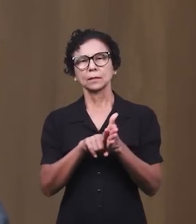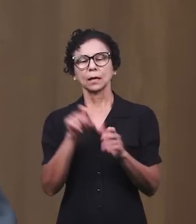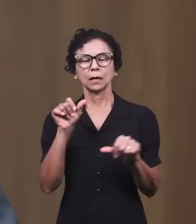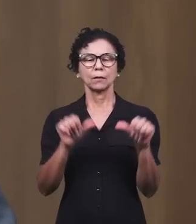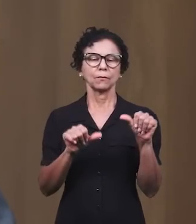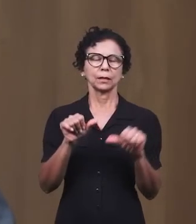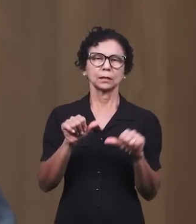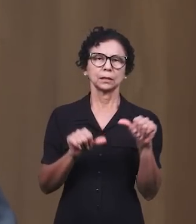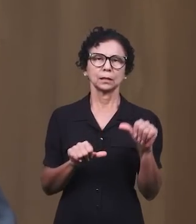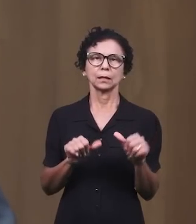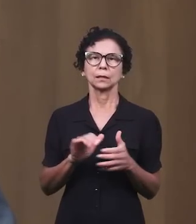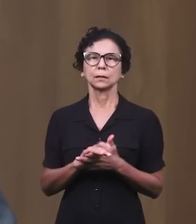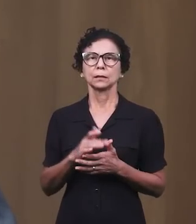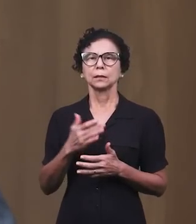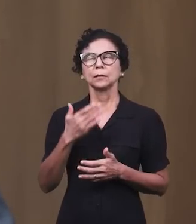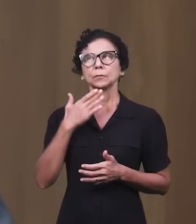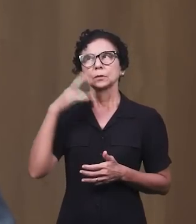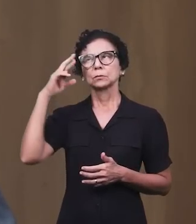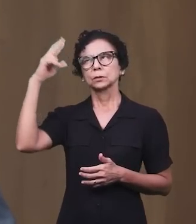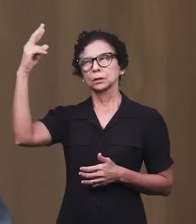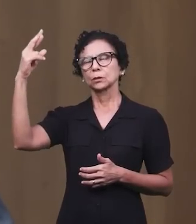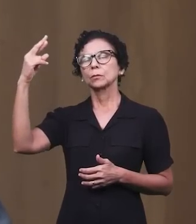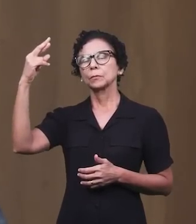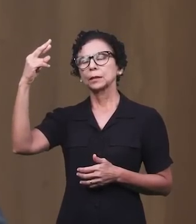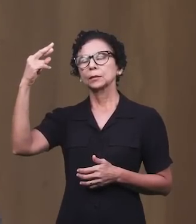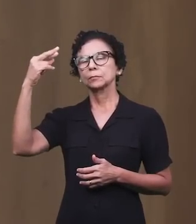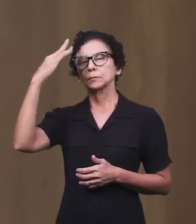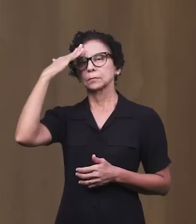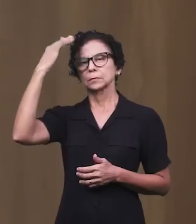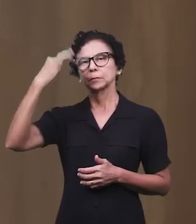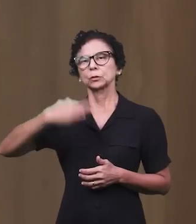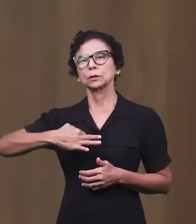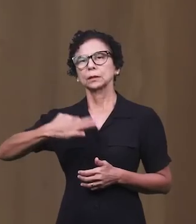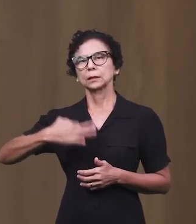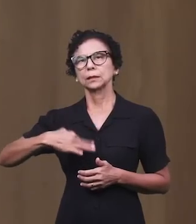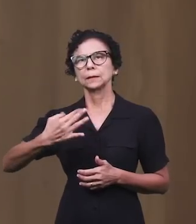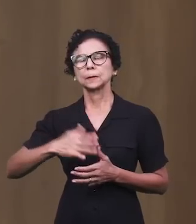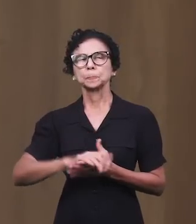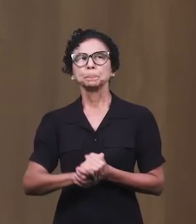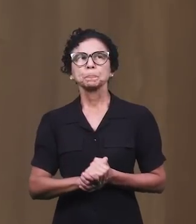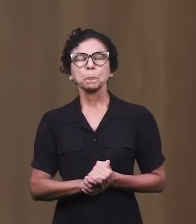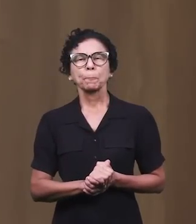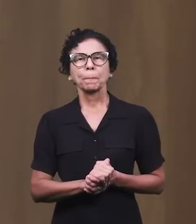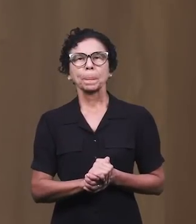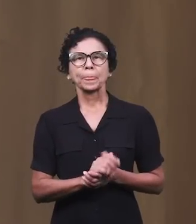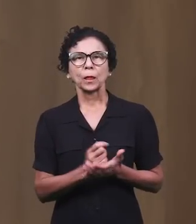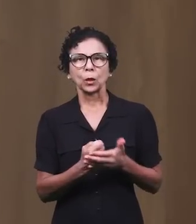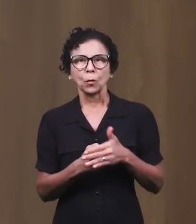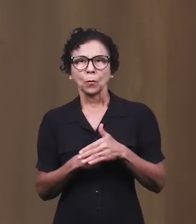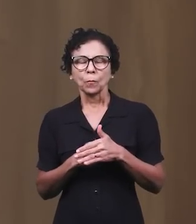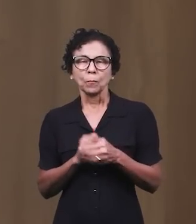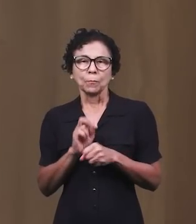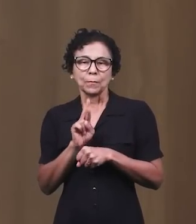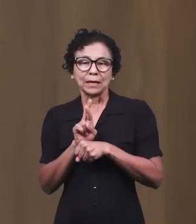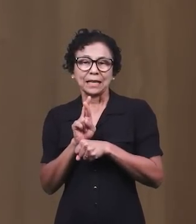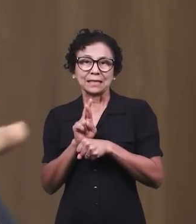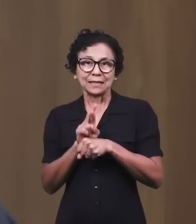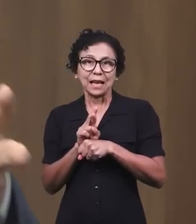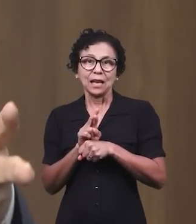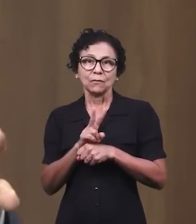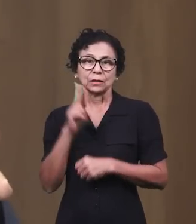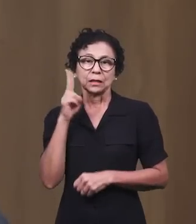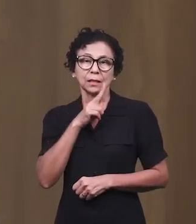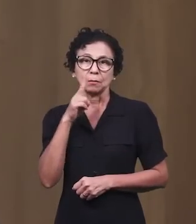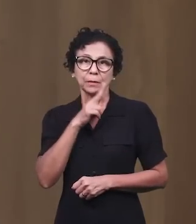ao Senhor a sabedoria também para fazer isso. A própria reserva de emergência, que você tem lá os seus